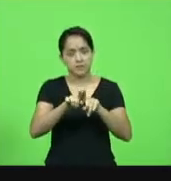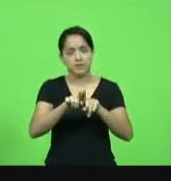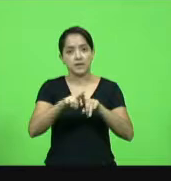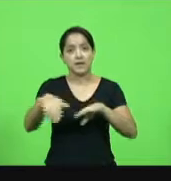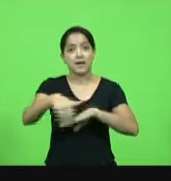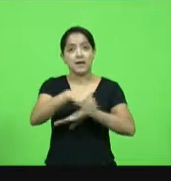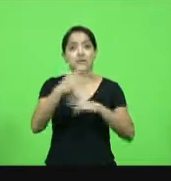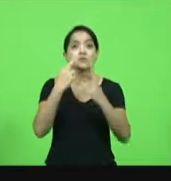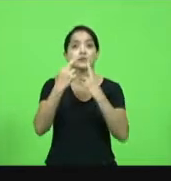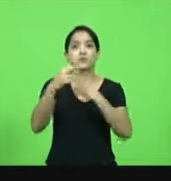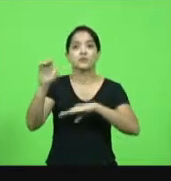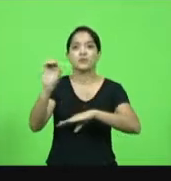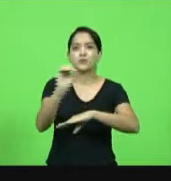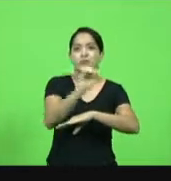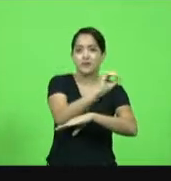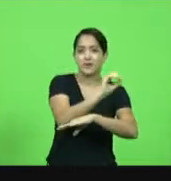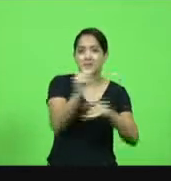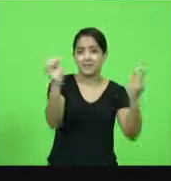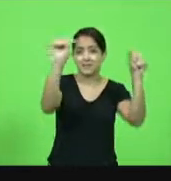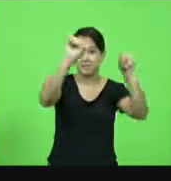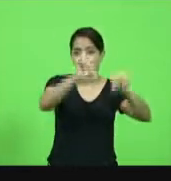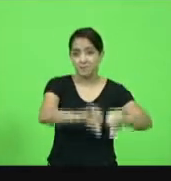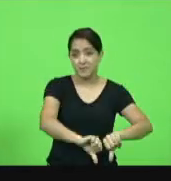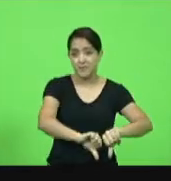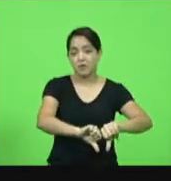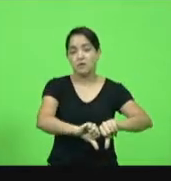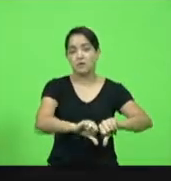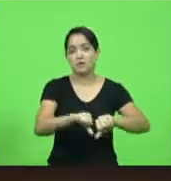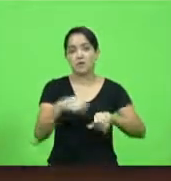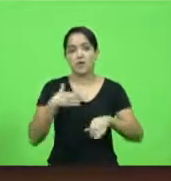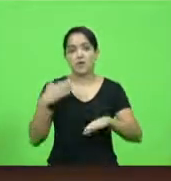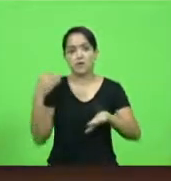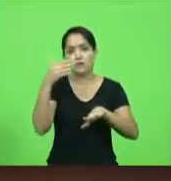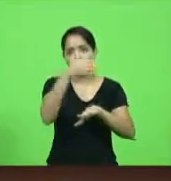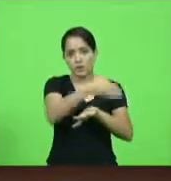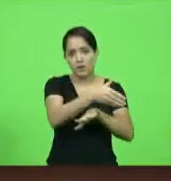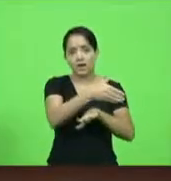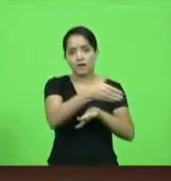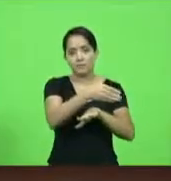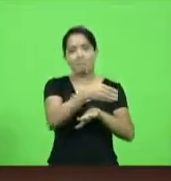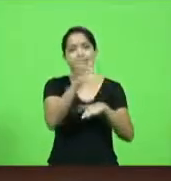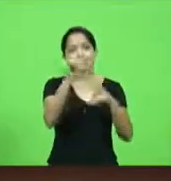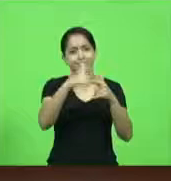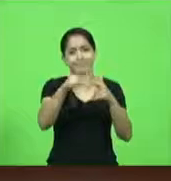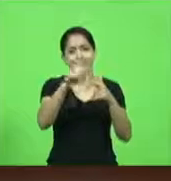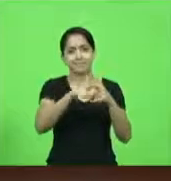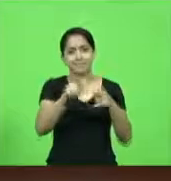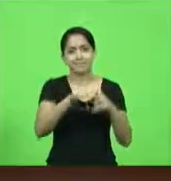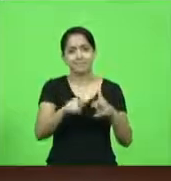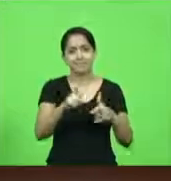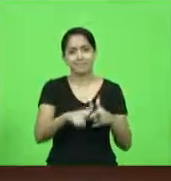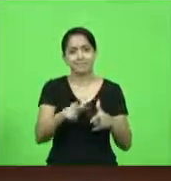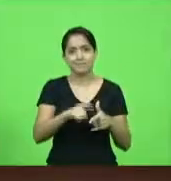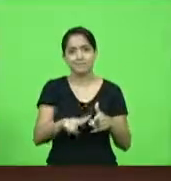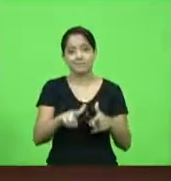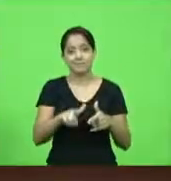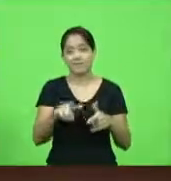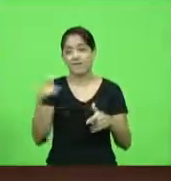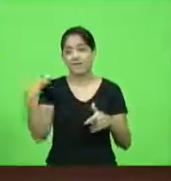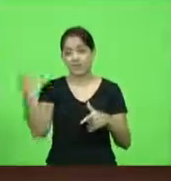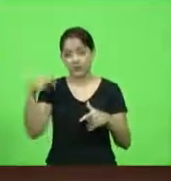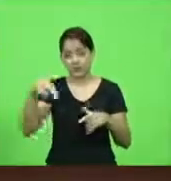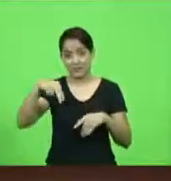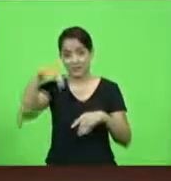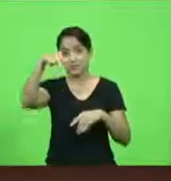oeste estão piores. Eu passei lá pelo sul, também estão complicadas as rodovias. Nós lá do norte também